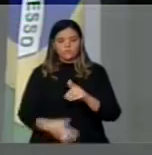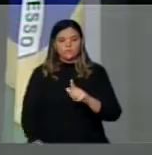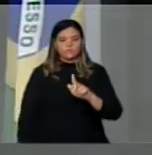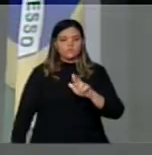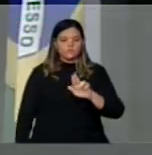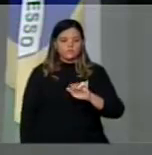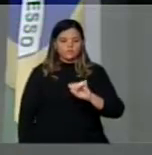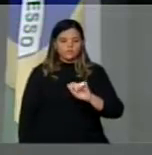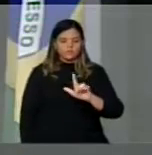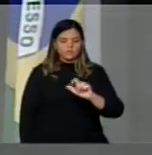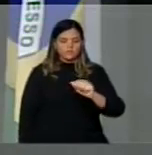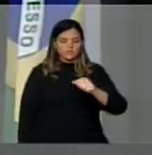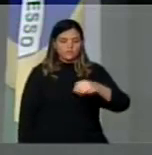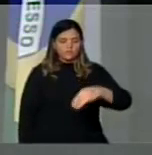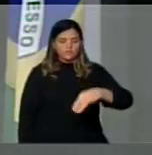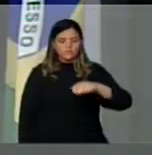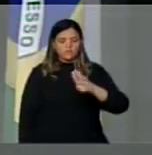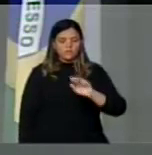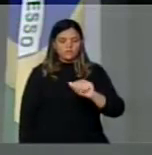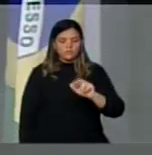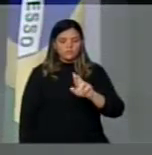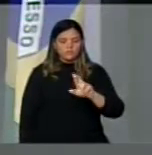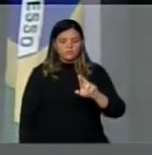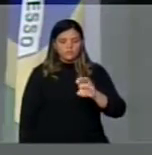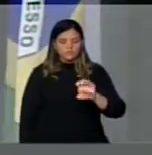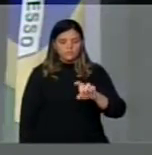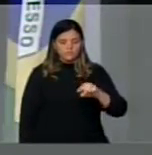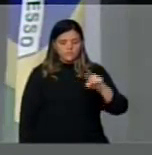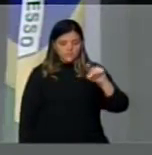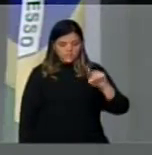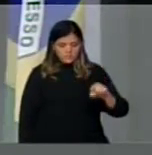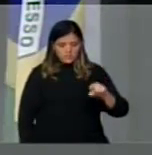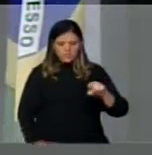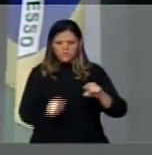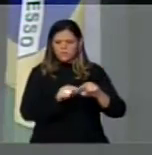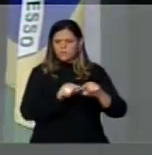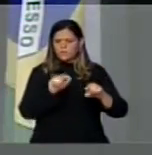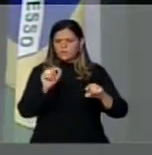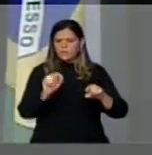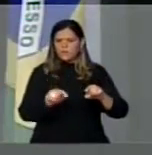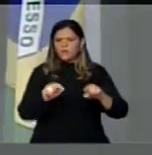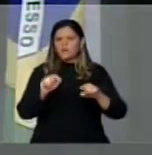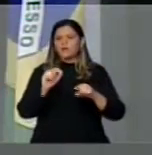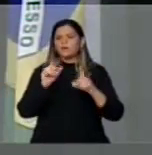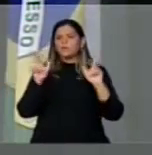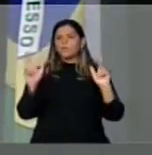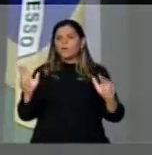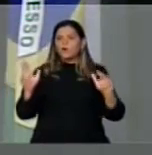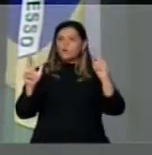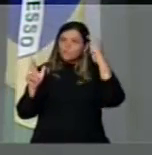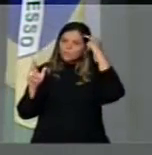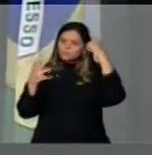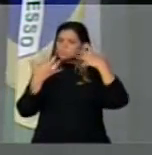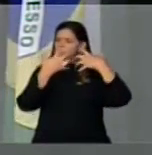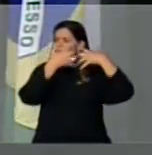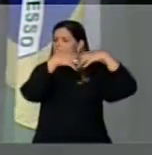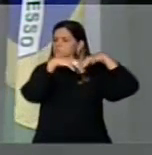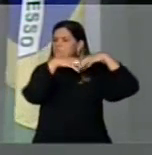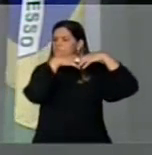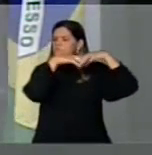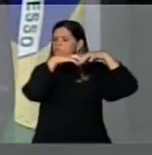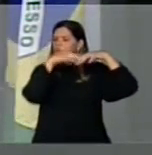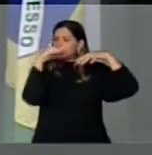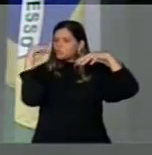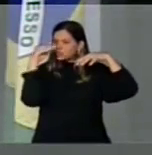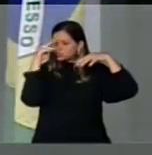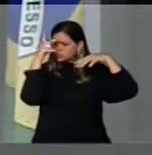de Guillain-Barré, uma síndrome neurológica do adulto, na Bahia teve problema com leitos de CTI,